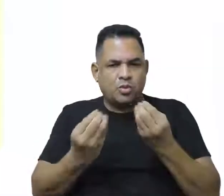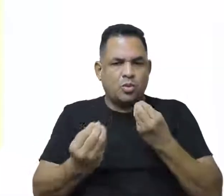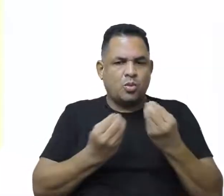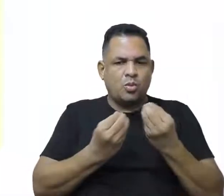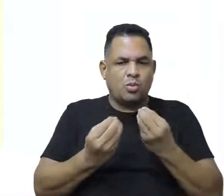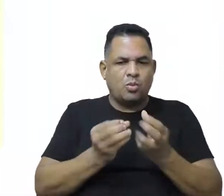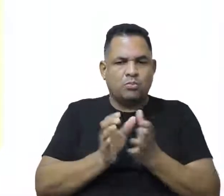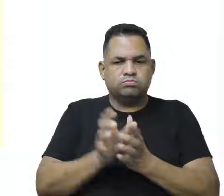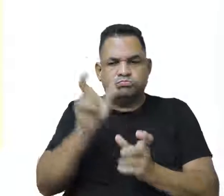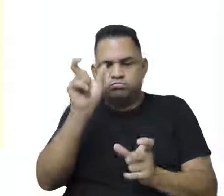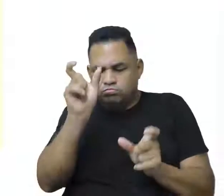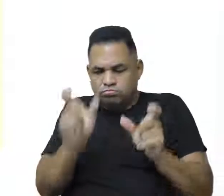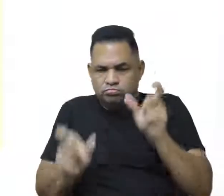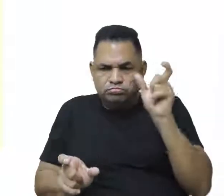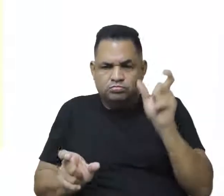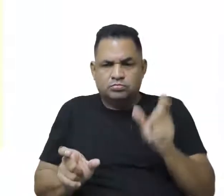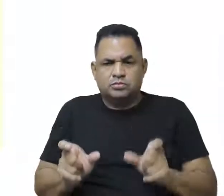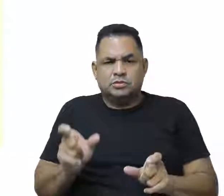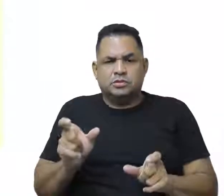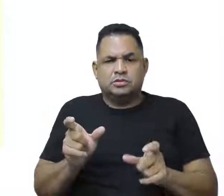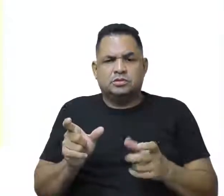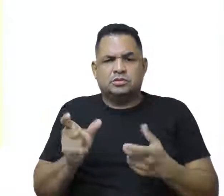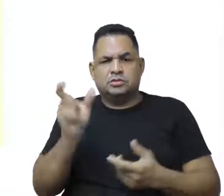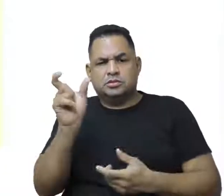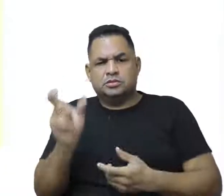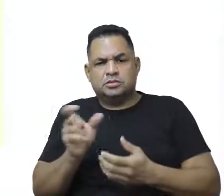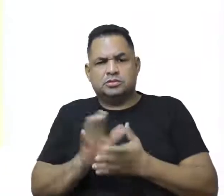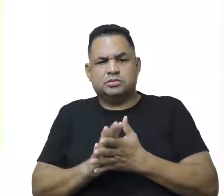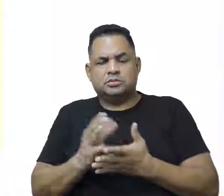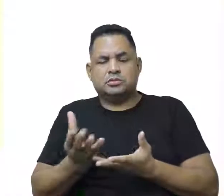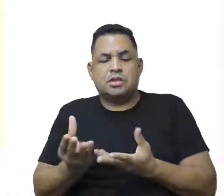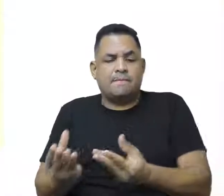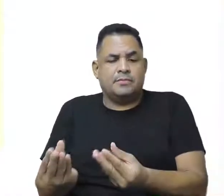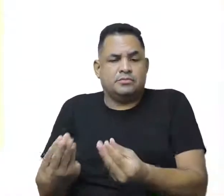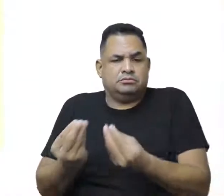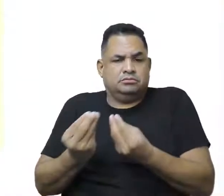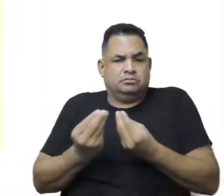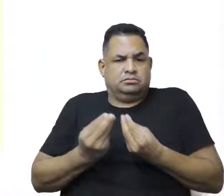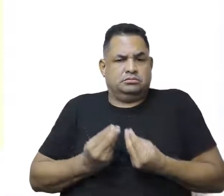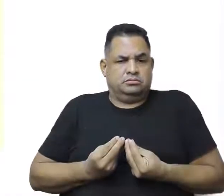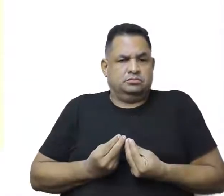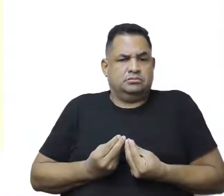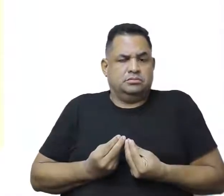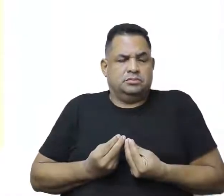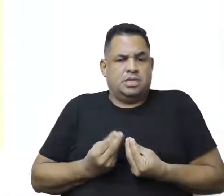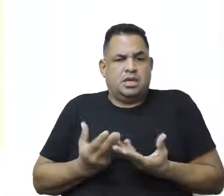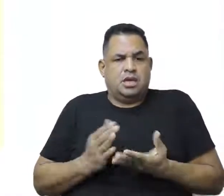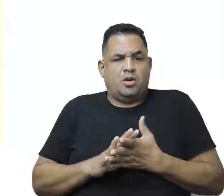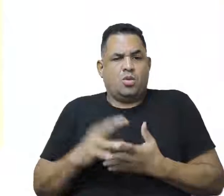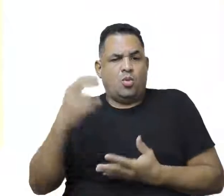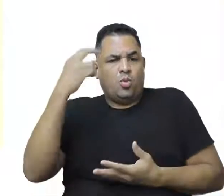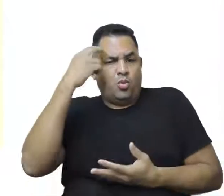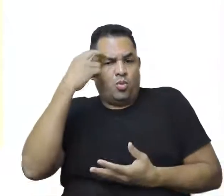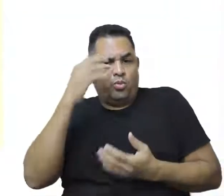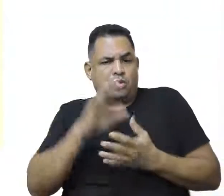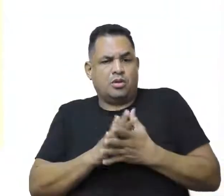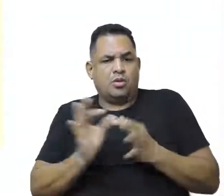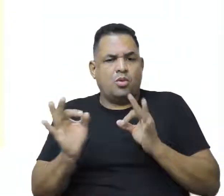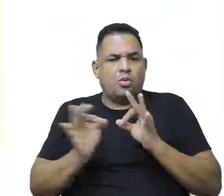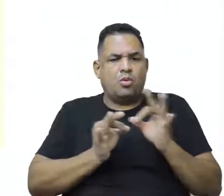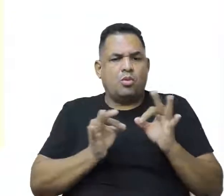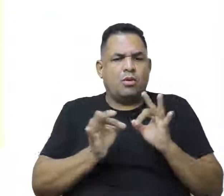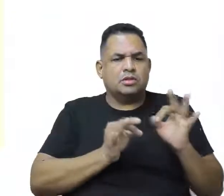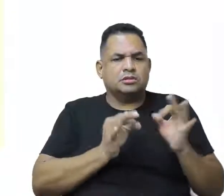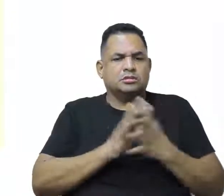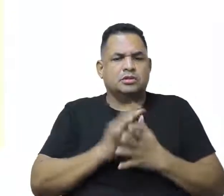modo como os indivíduos recebiam os elementos da cultura e a maneira como isso formava a